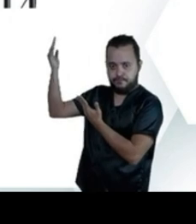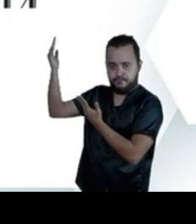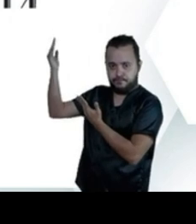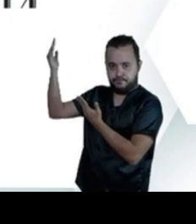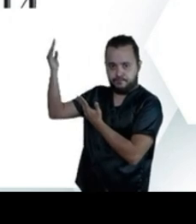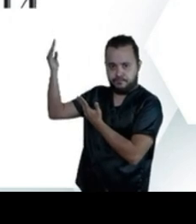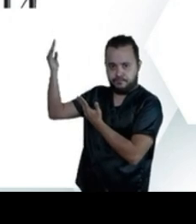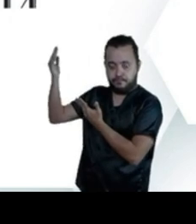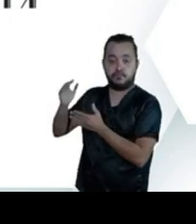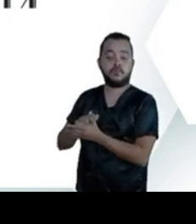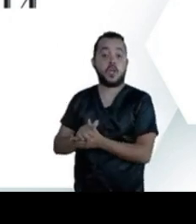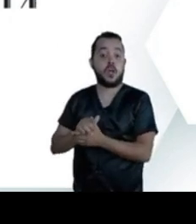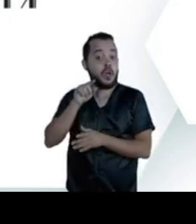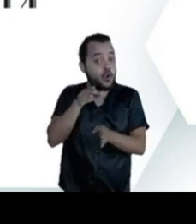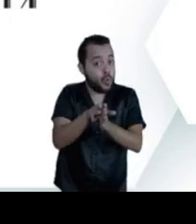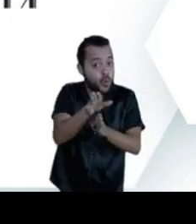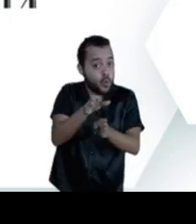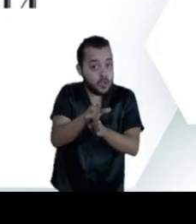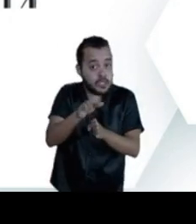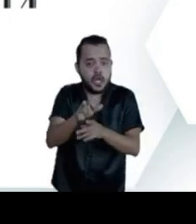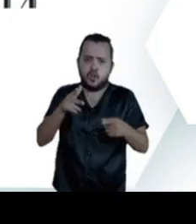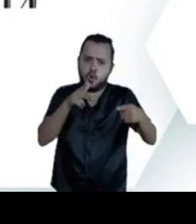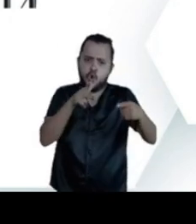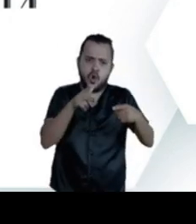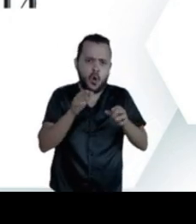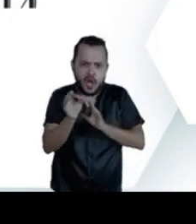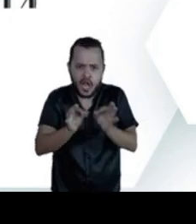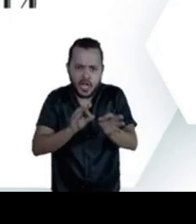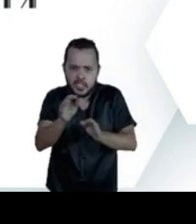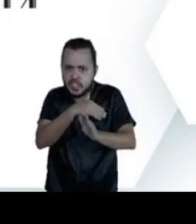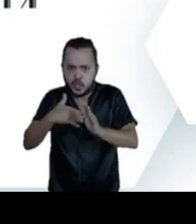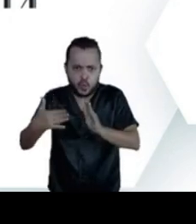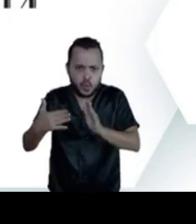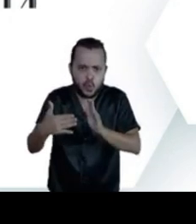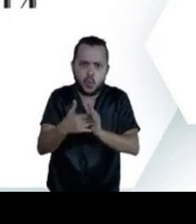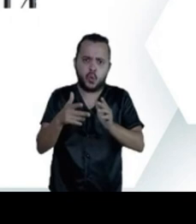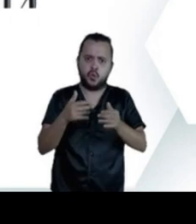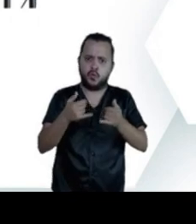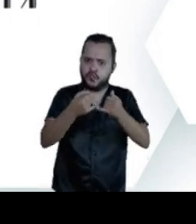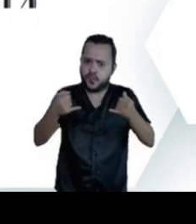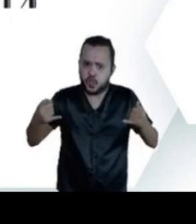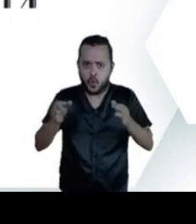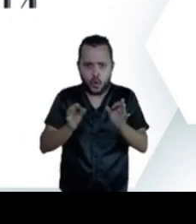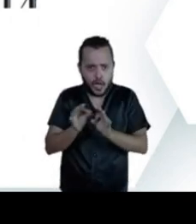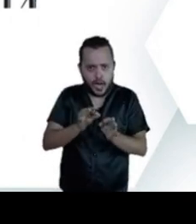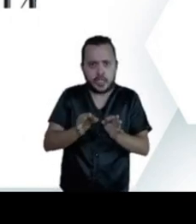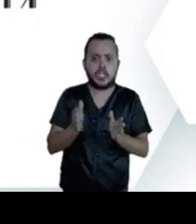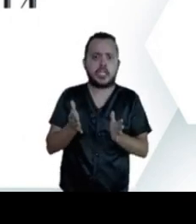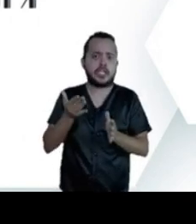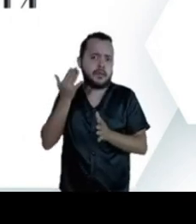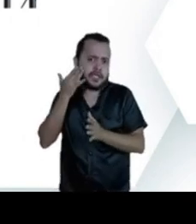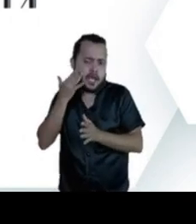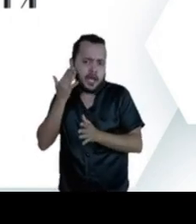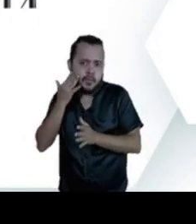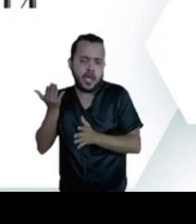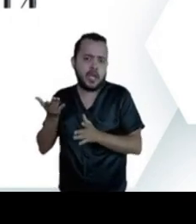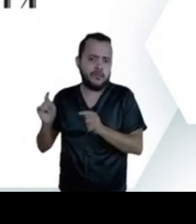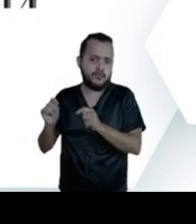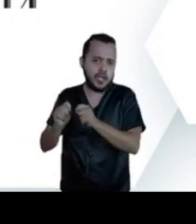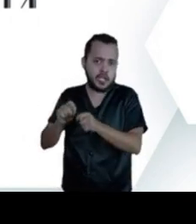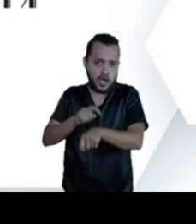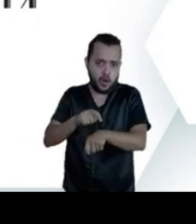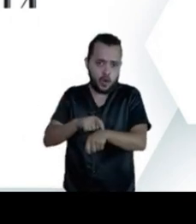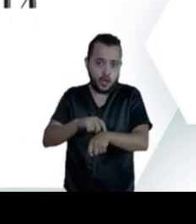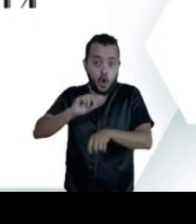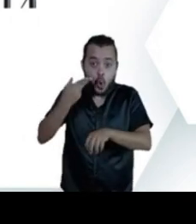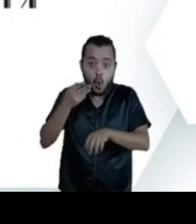fazer uns pontos de elétrica gente tá instalar disjuntores instalar tomadas instalar os